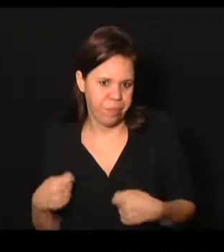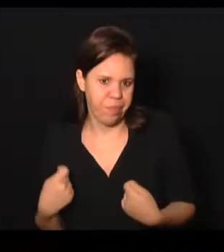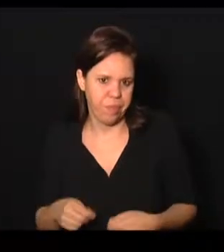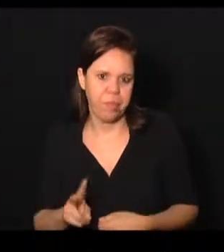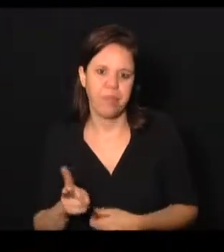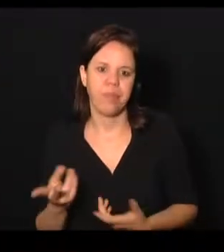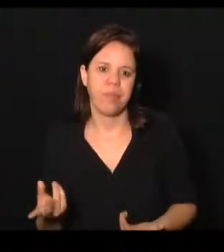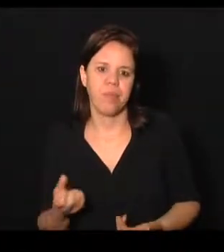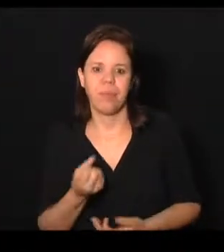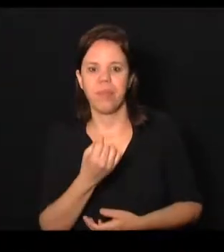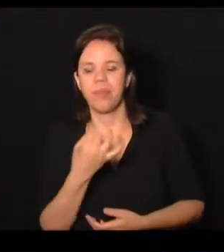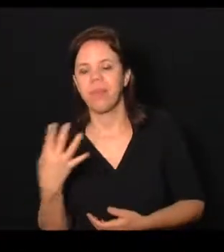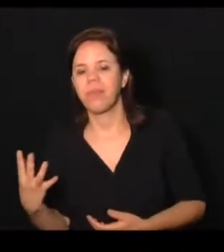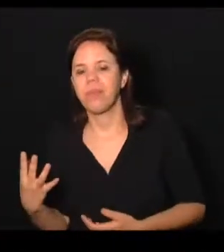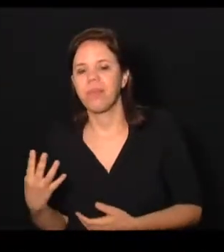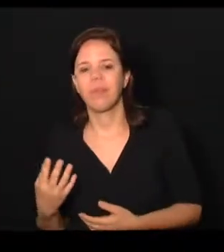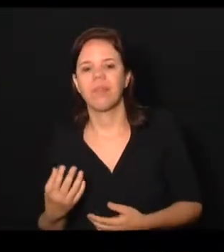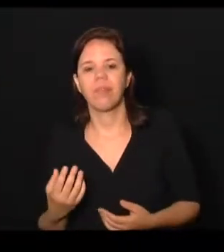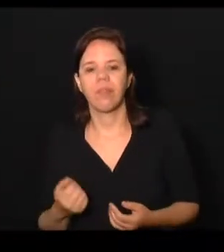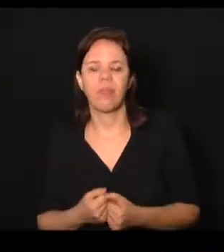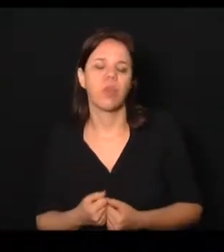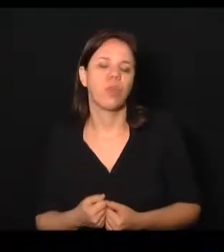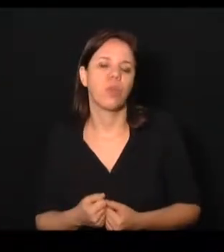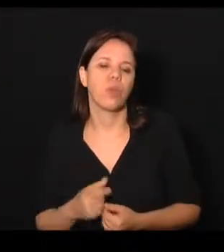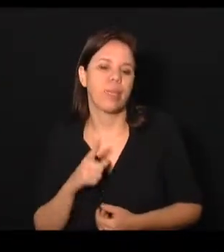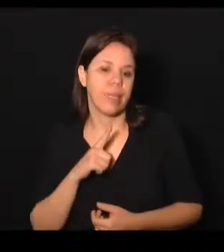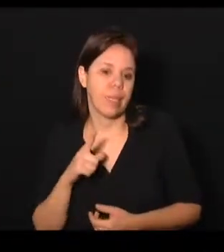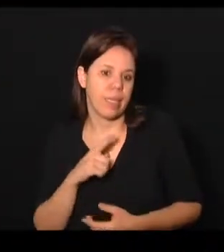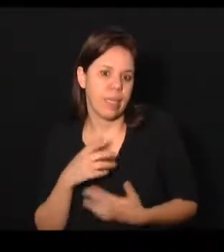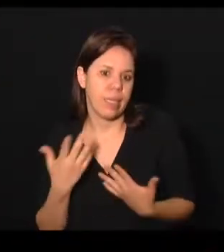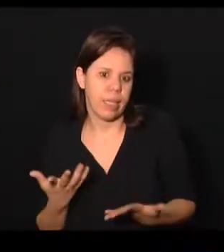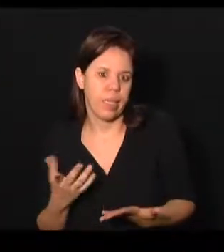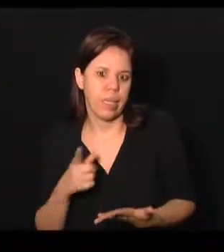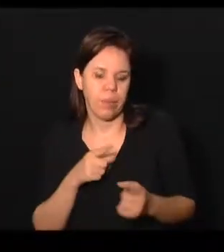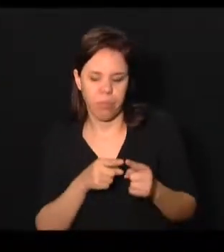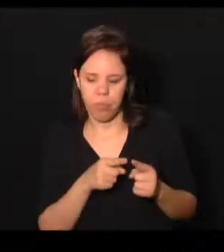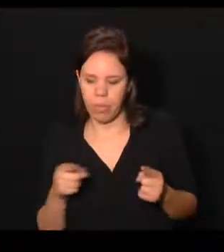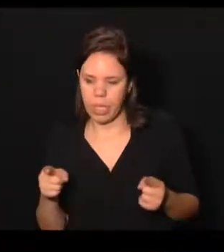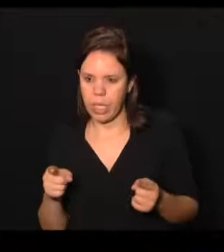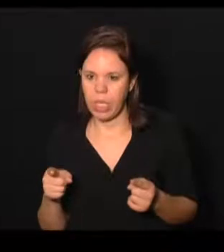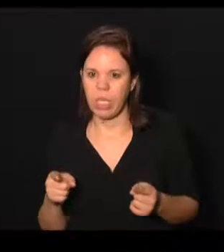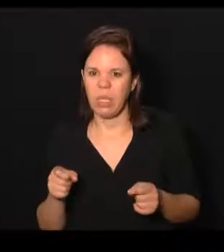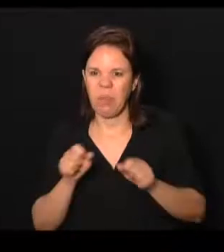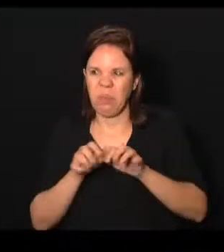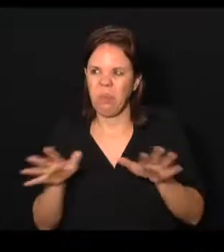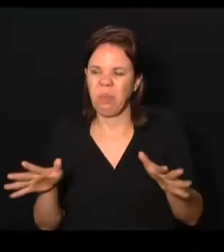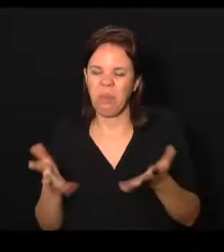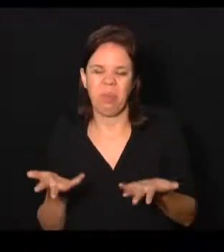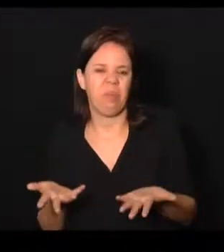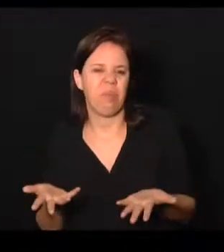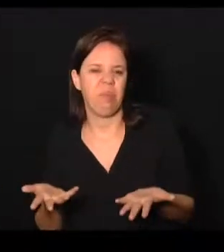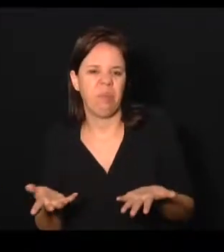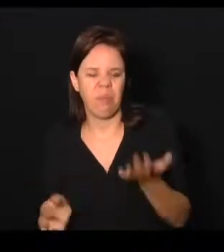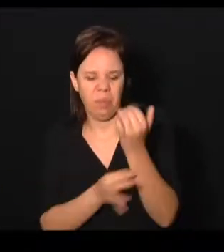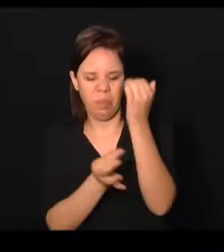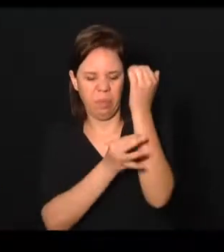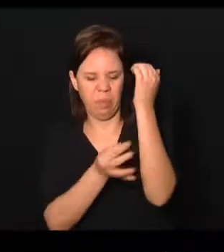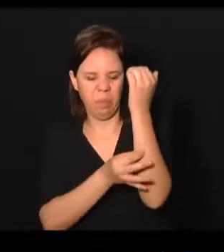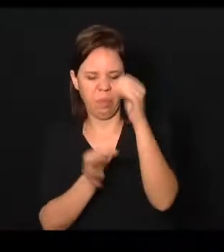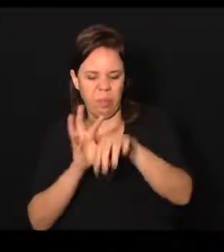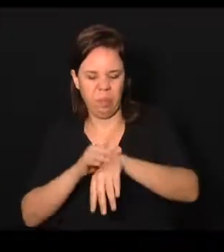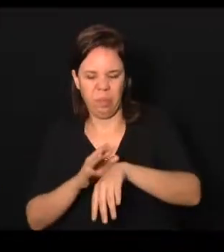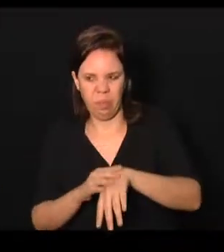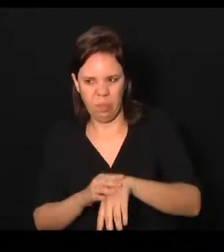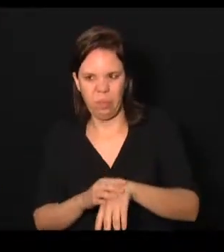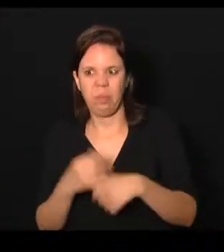sempre quantitativa, qualitativa, e quando a gente tem esses períodos de epidemia, isso se aguça ainda mais, a necessidade se